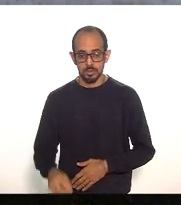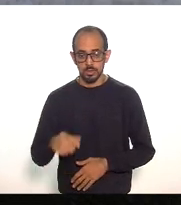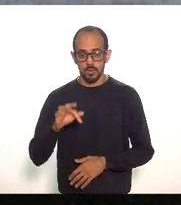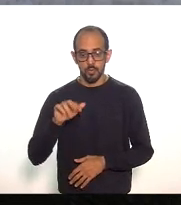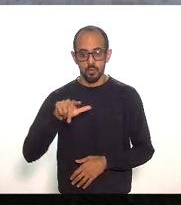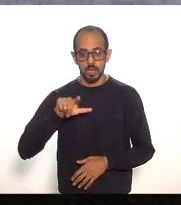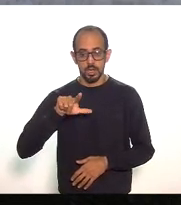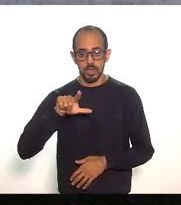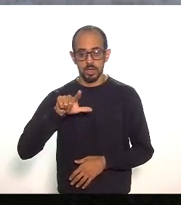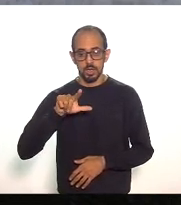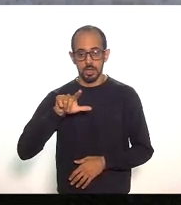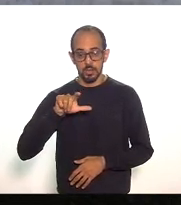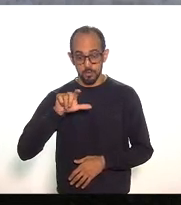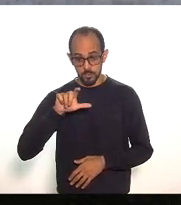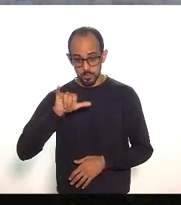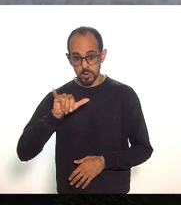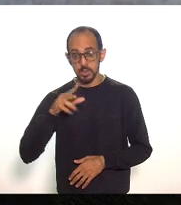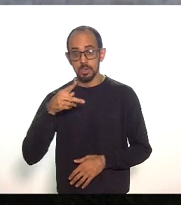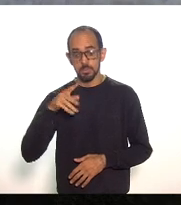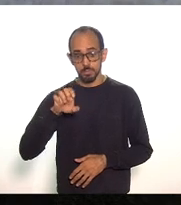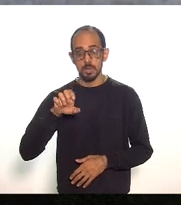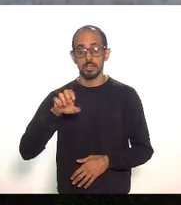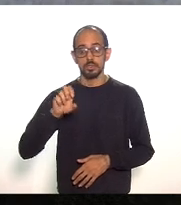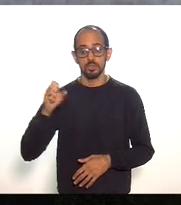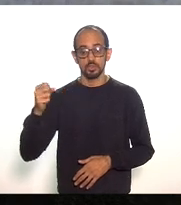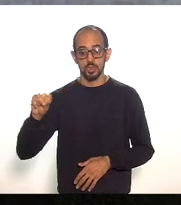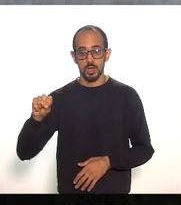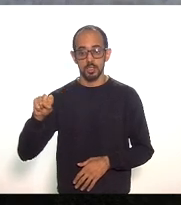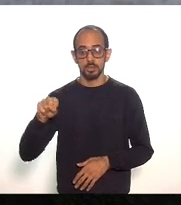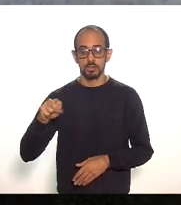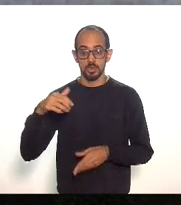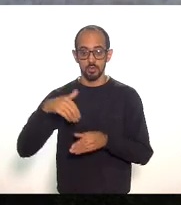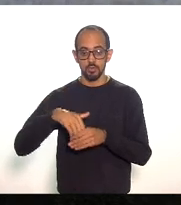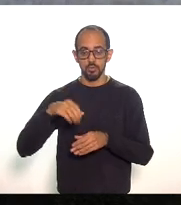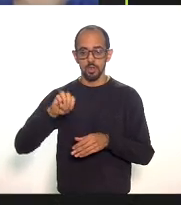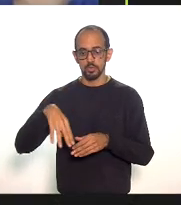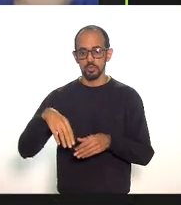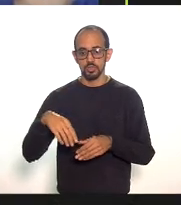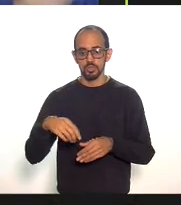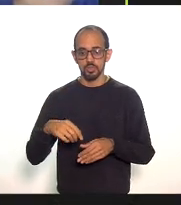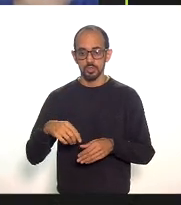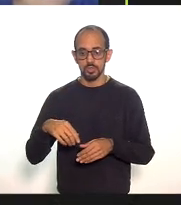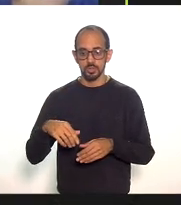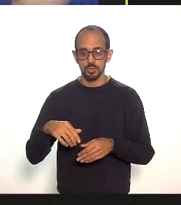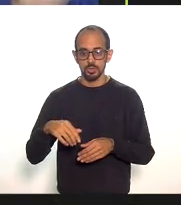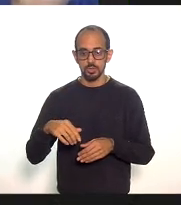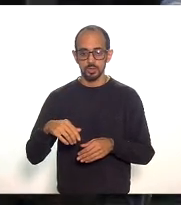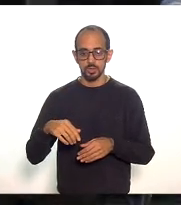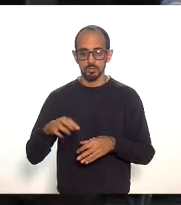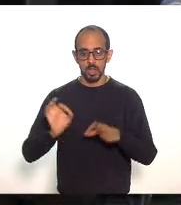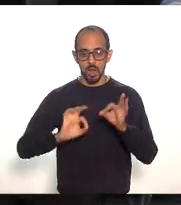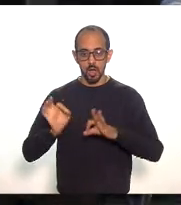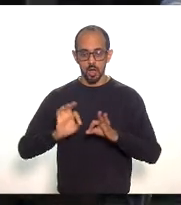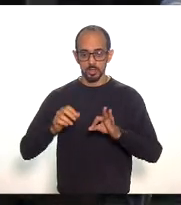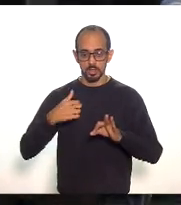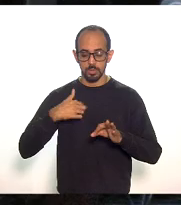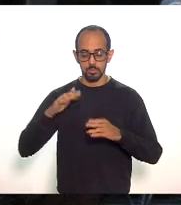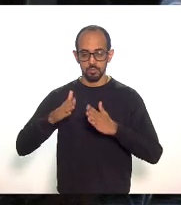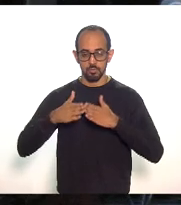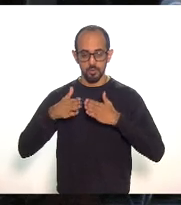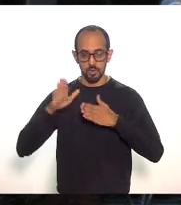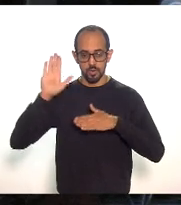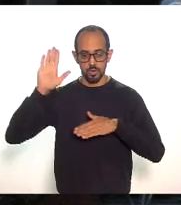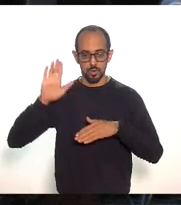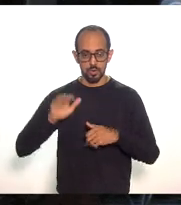Deputado Felipe Soares. Presidente, pela ordem, presidente, por favor. Já.